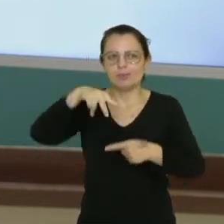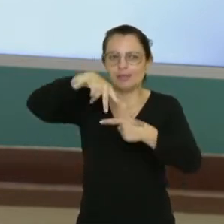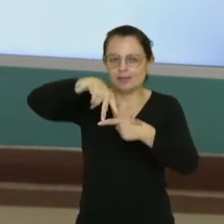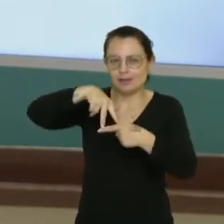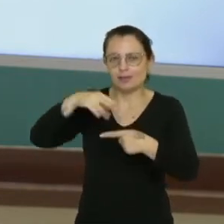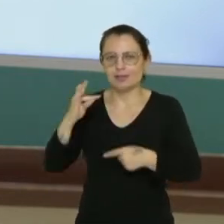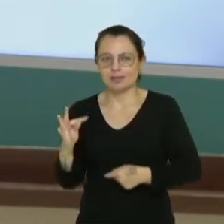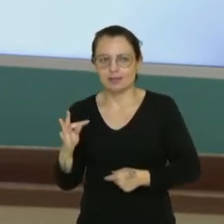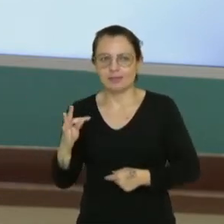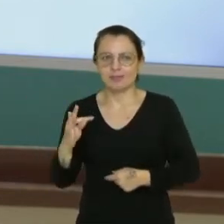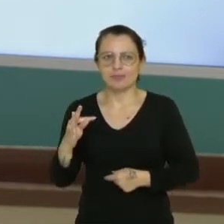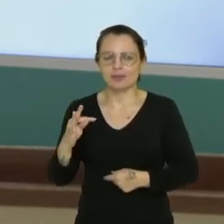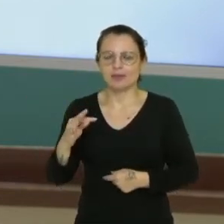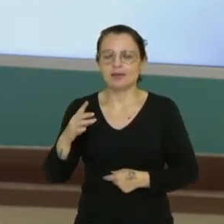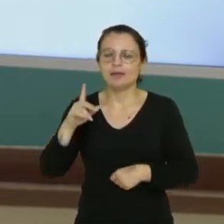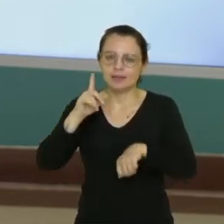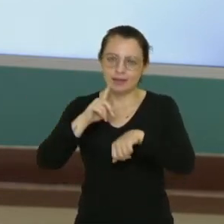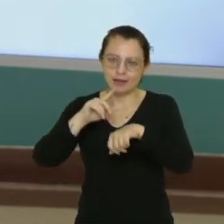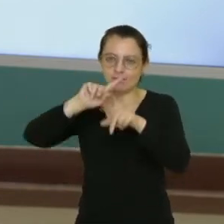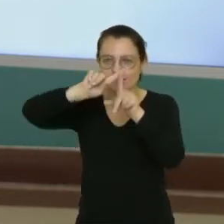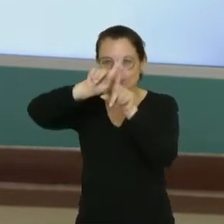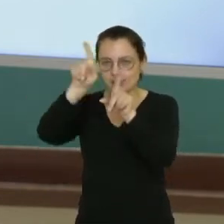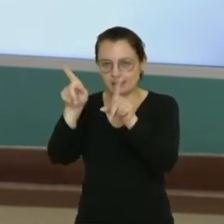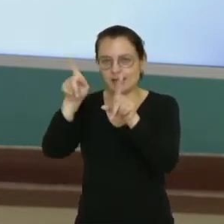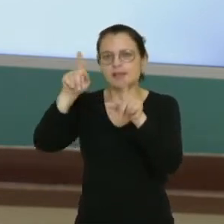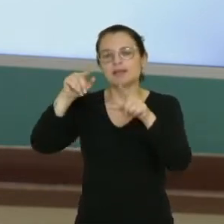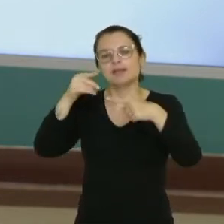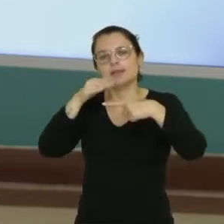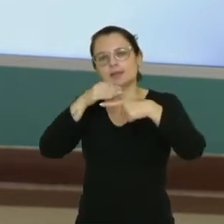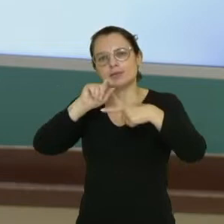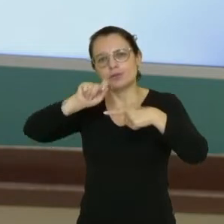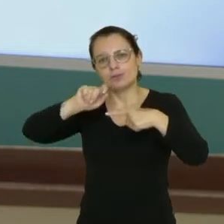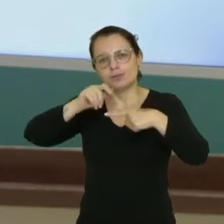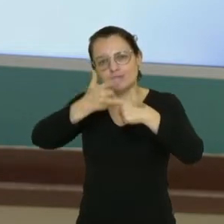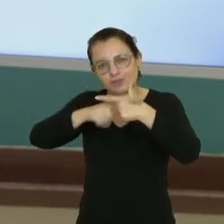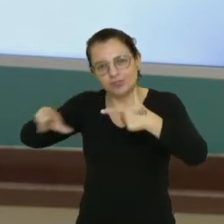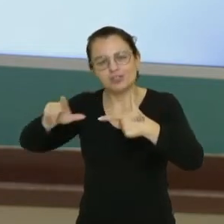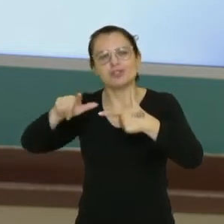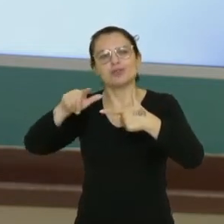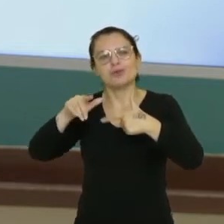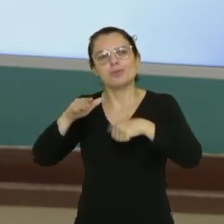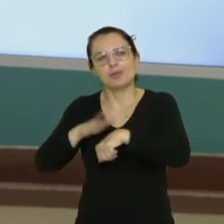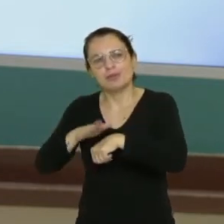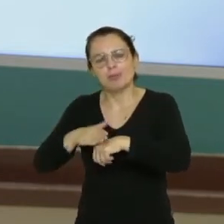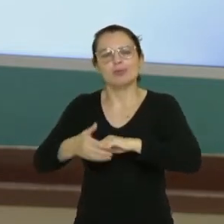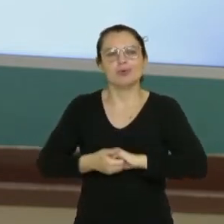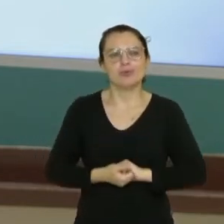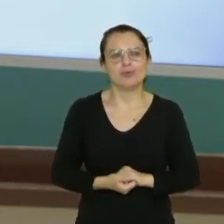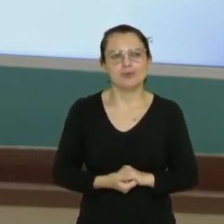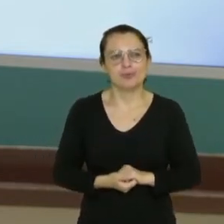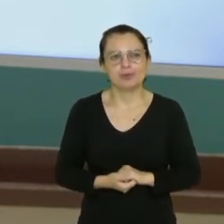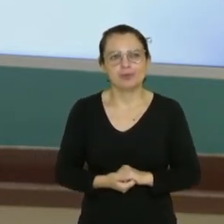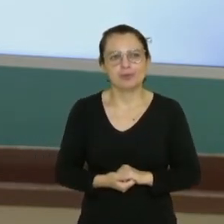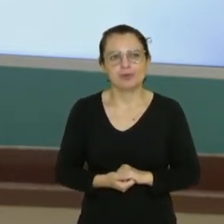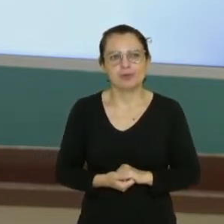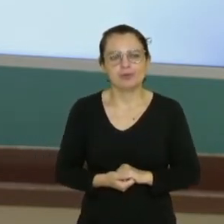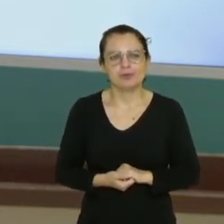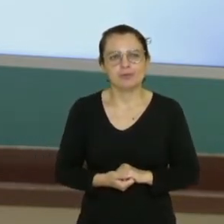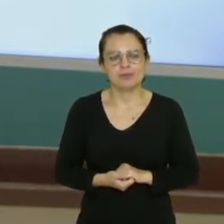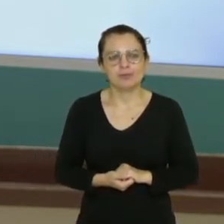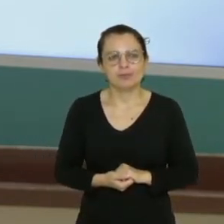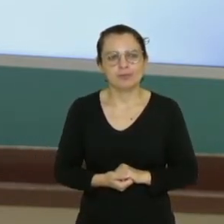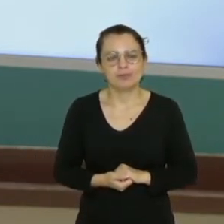né sobre delta t no caso esse Delta V representa pelo cidade final menos velocidade inicial